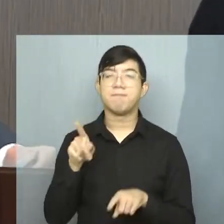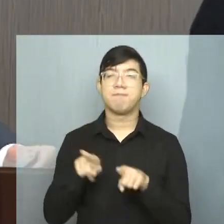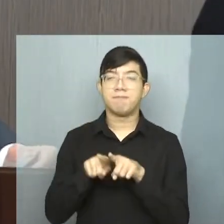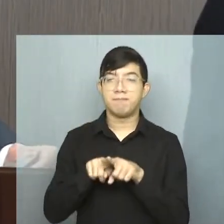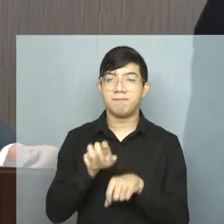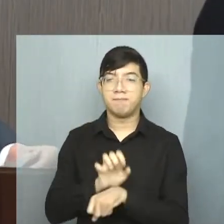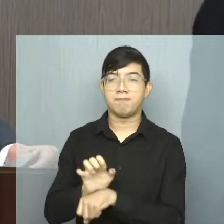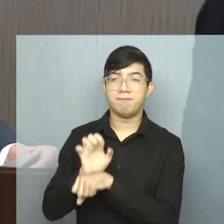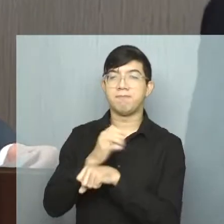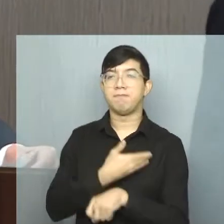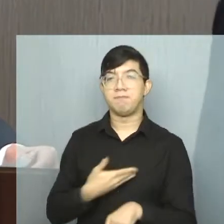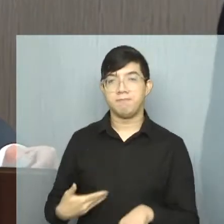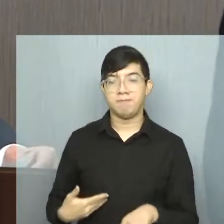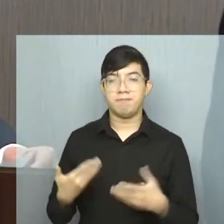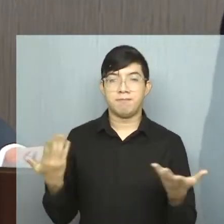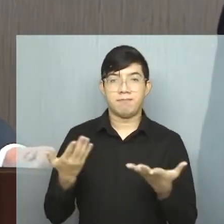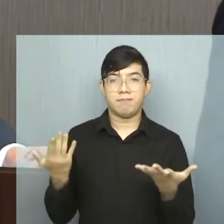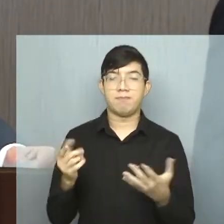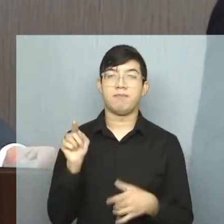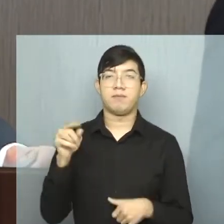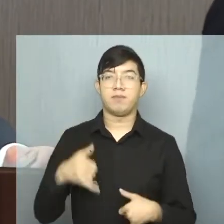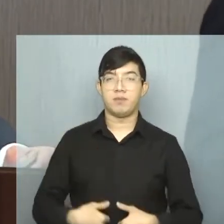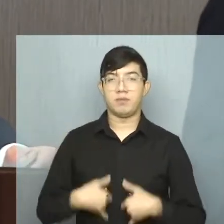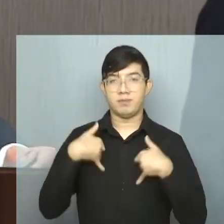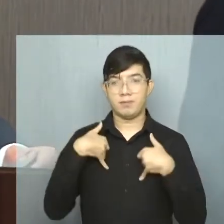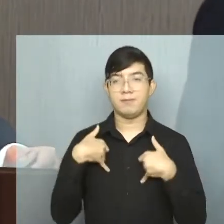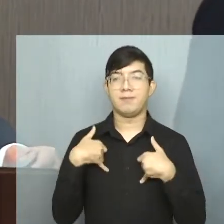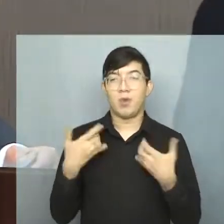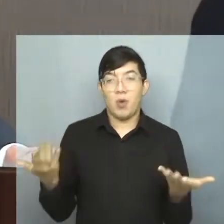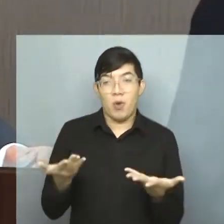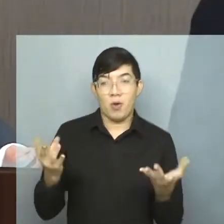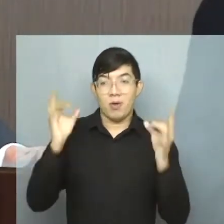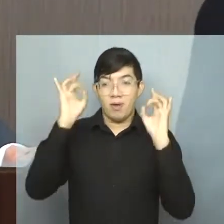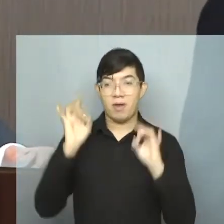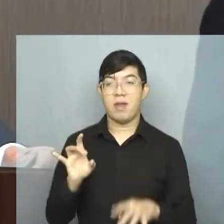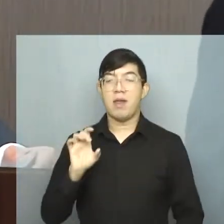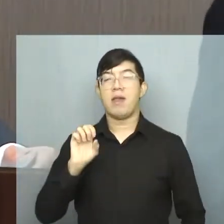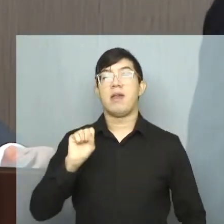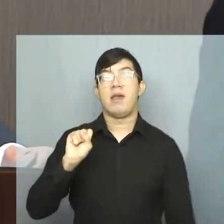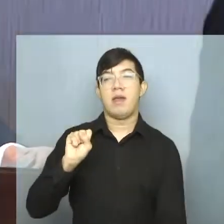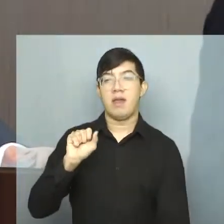nome do aniversariante do dia, Samuel Dias.